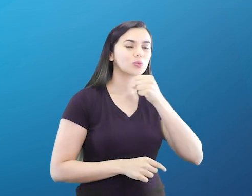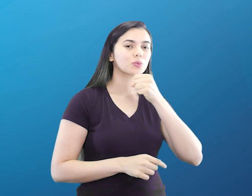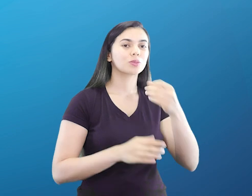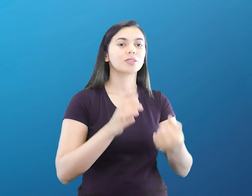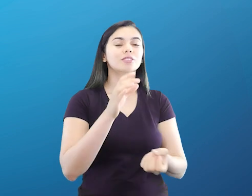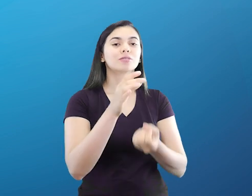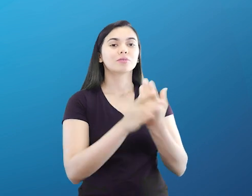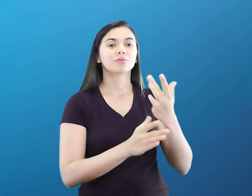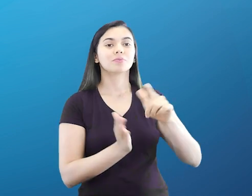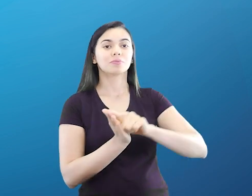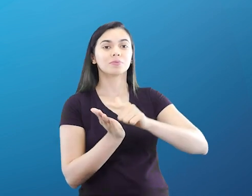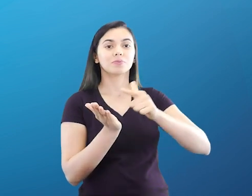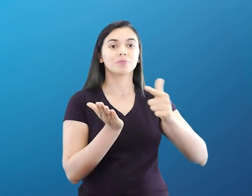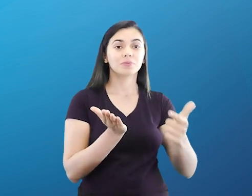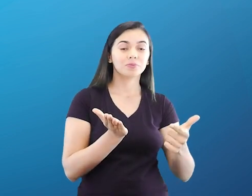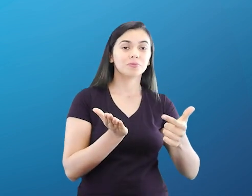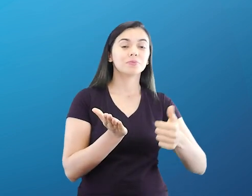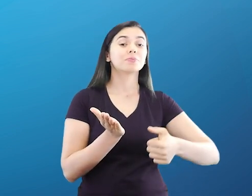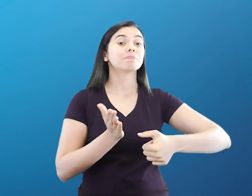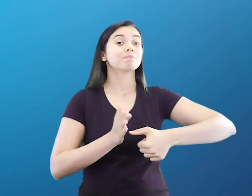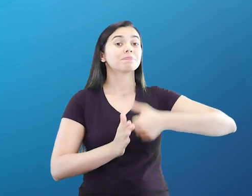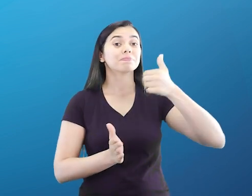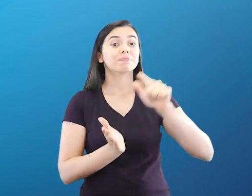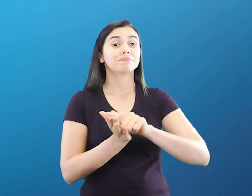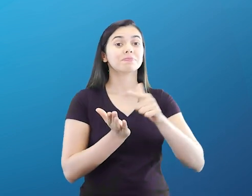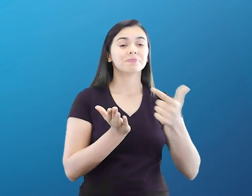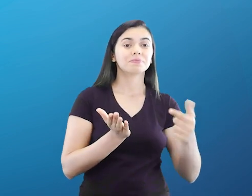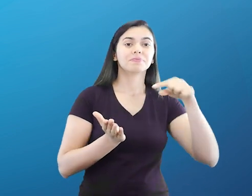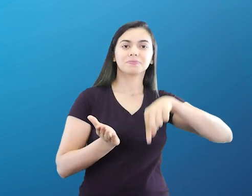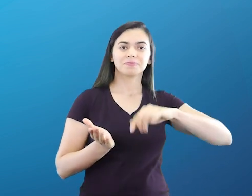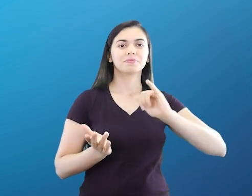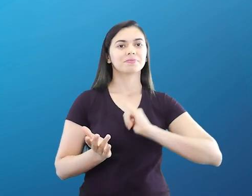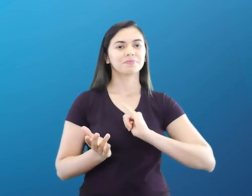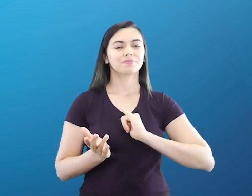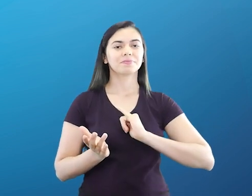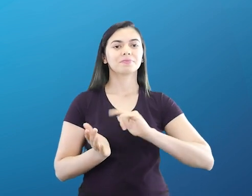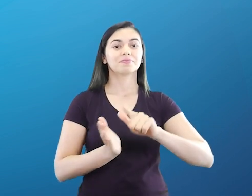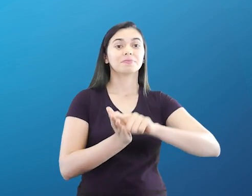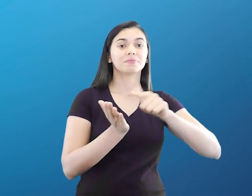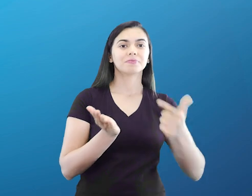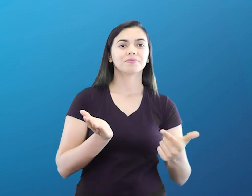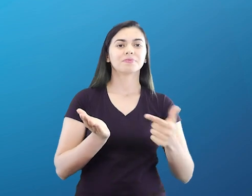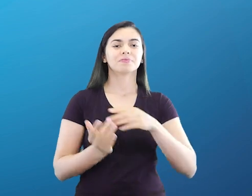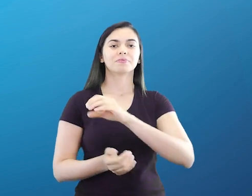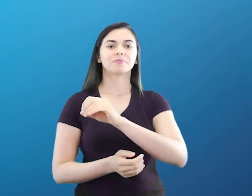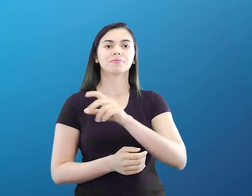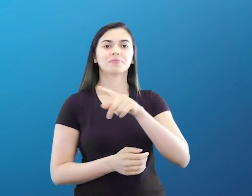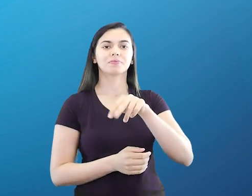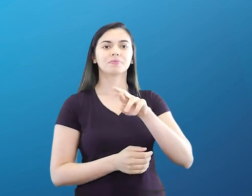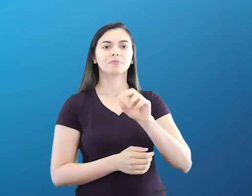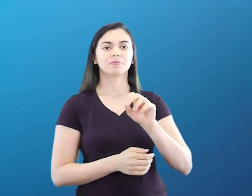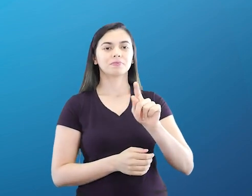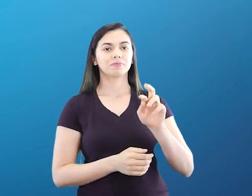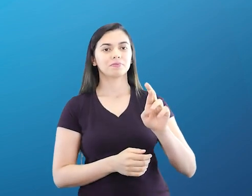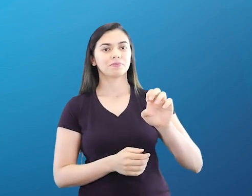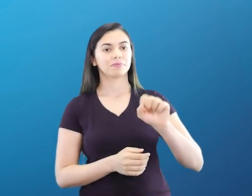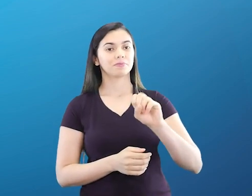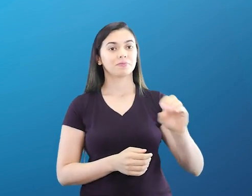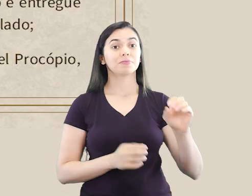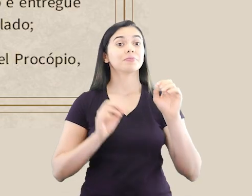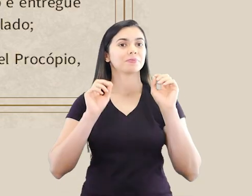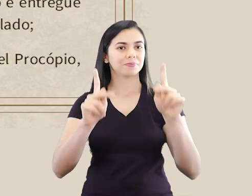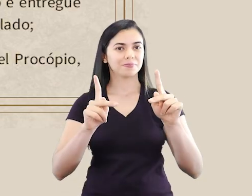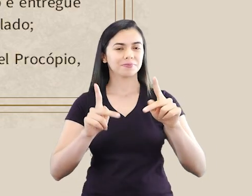que fundou o primeiro jornal impresso daqui de Imperatriz, que foi o jornal O Progresso. Tá bom,